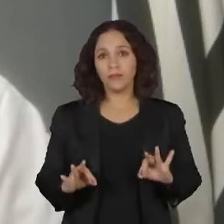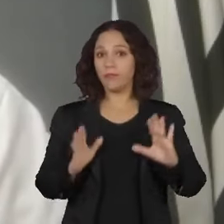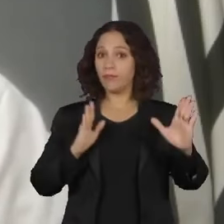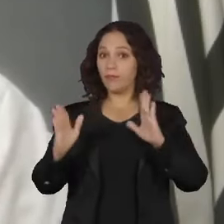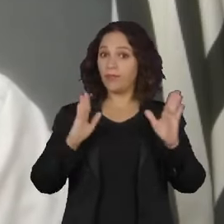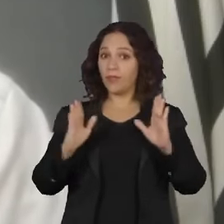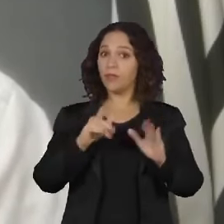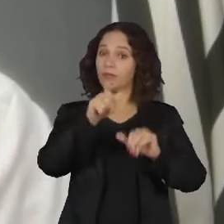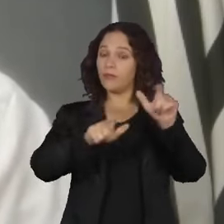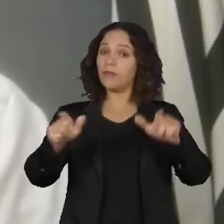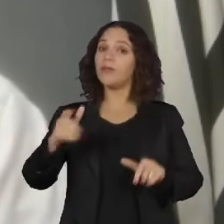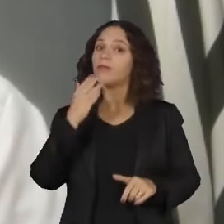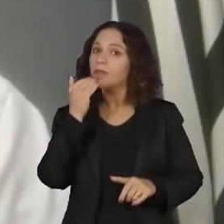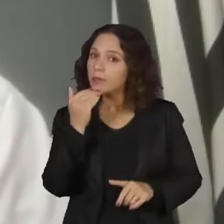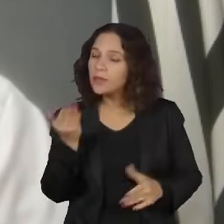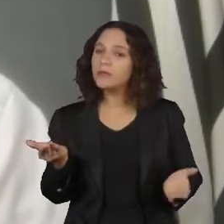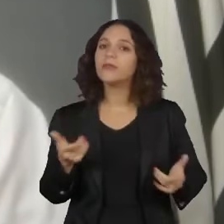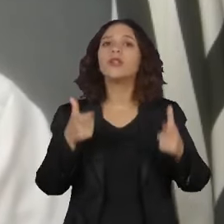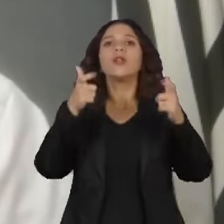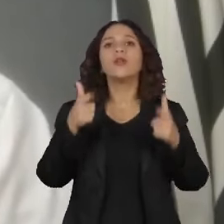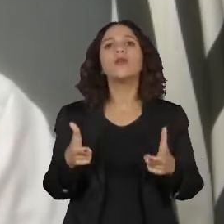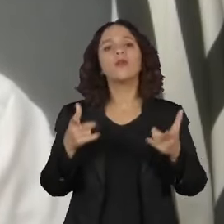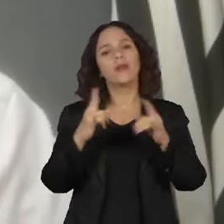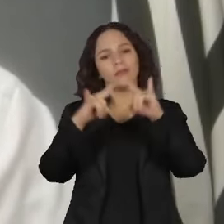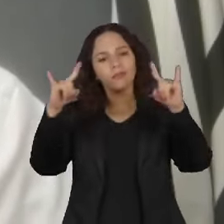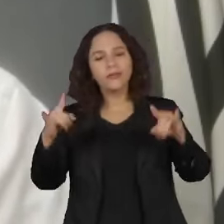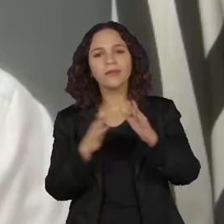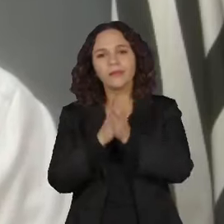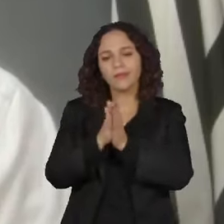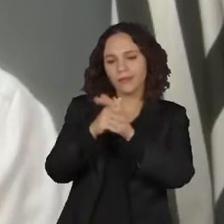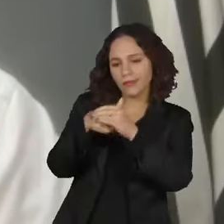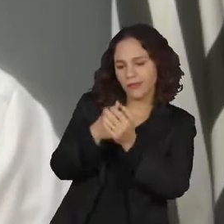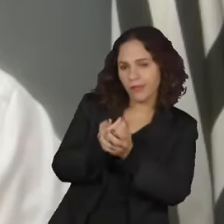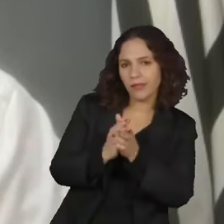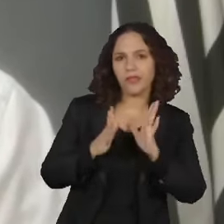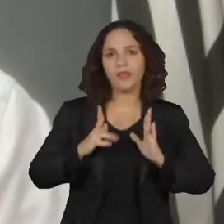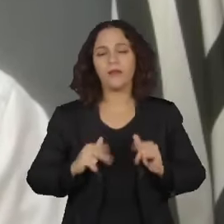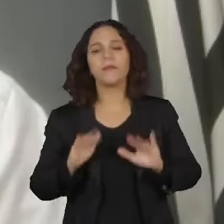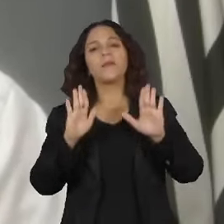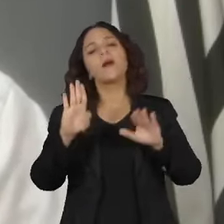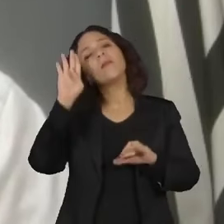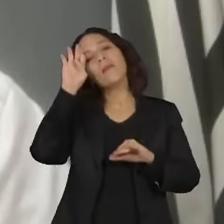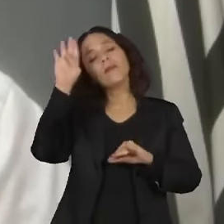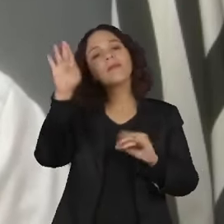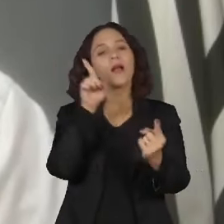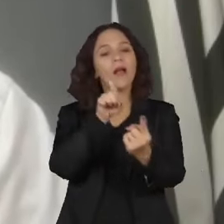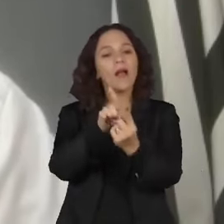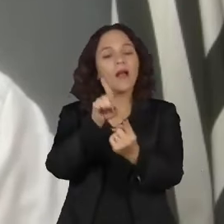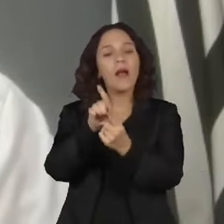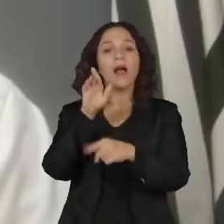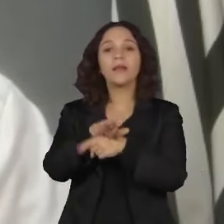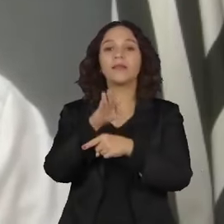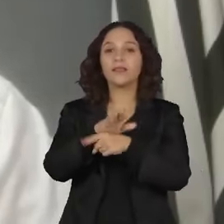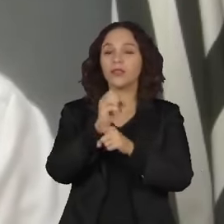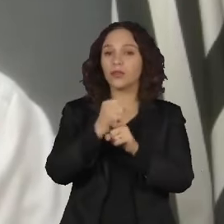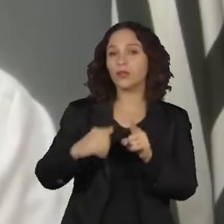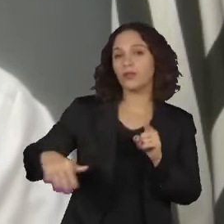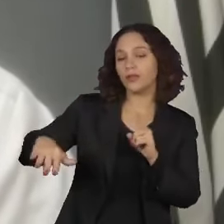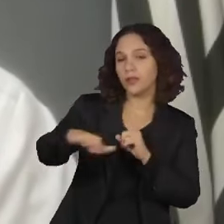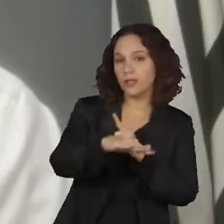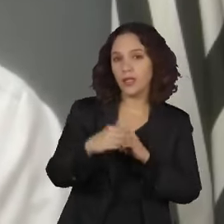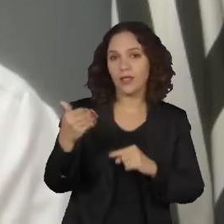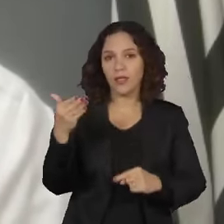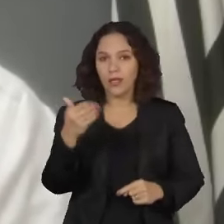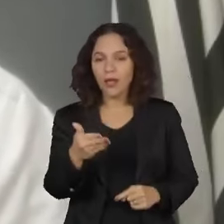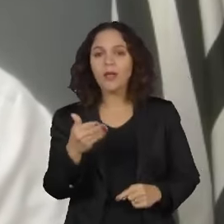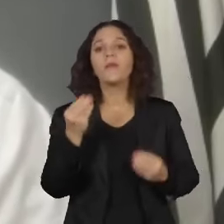pessoas vão se alimentar em tendas podendo higienizar as mãos mas principalmente sendo atendidos pela assistência social com a finalidade